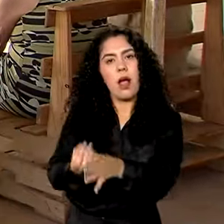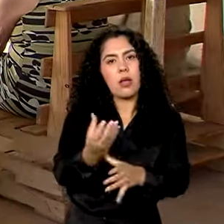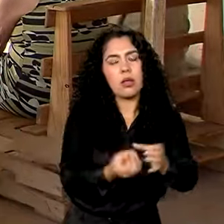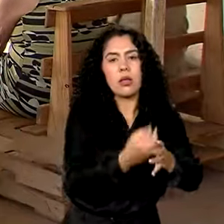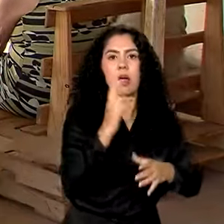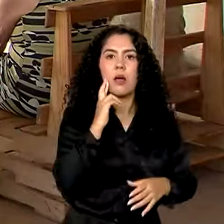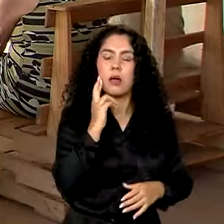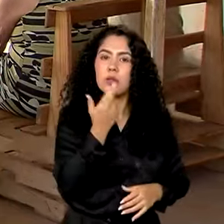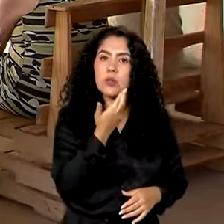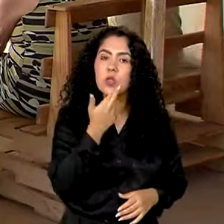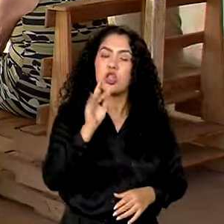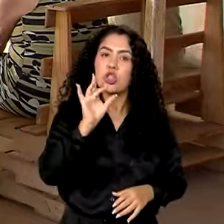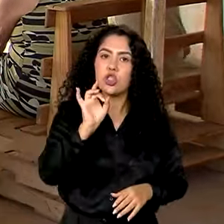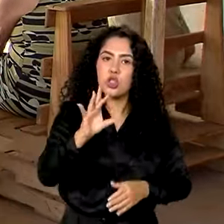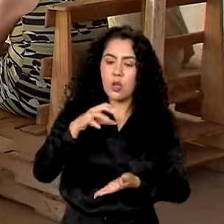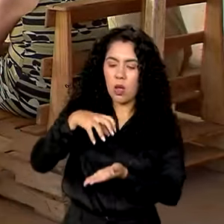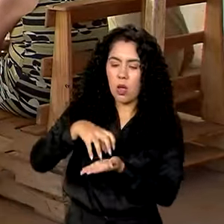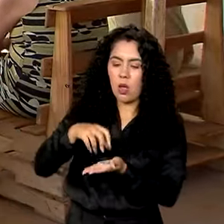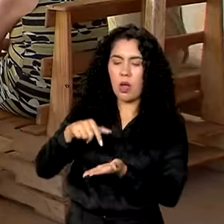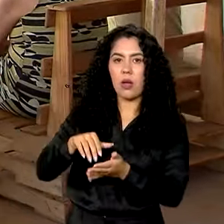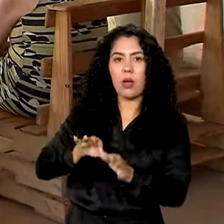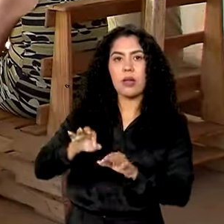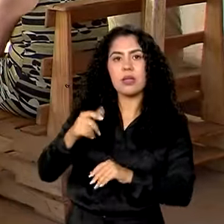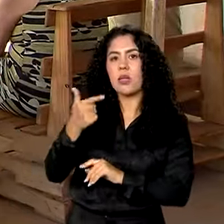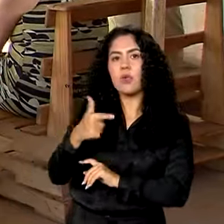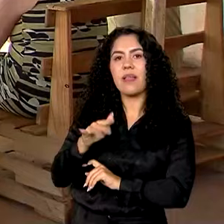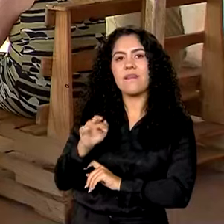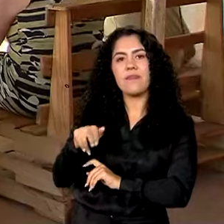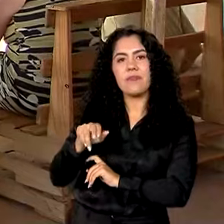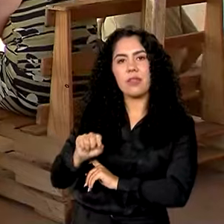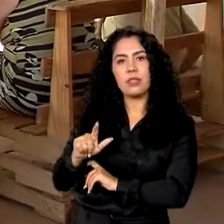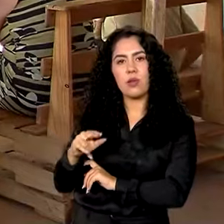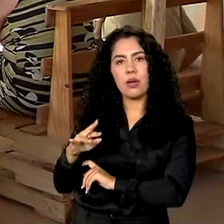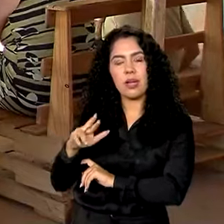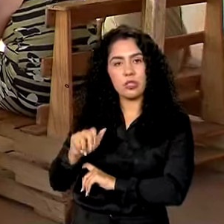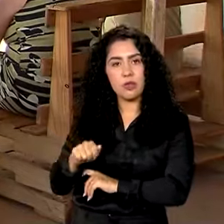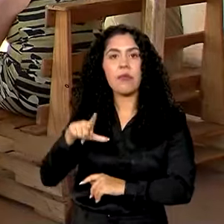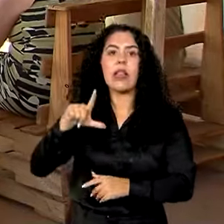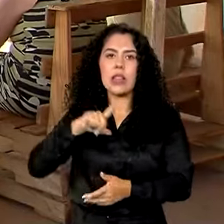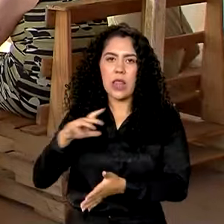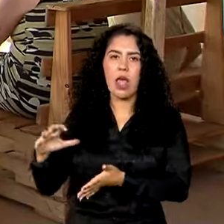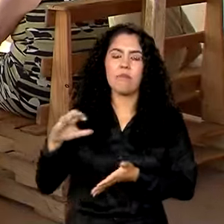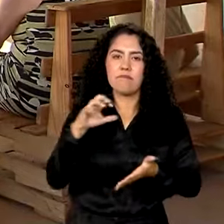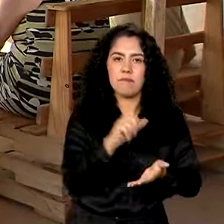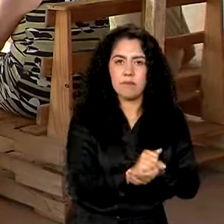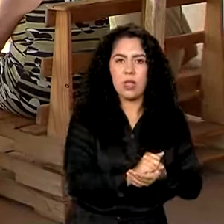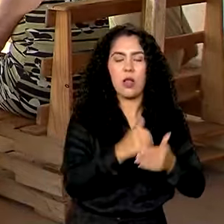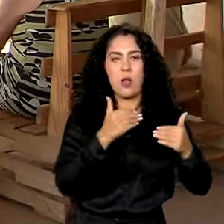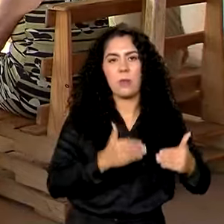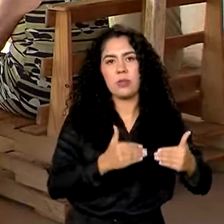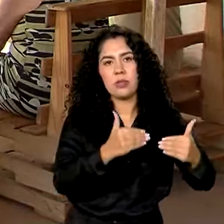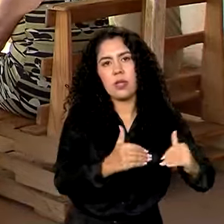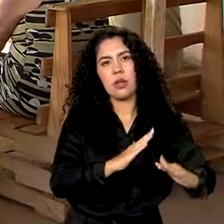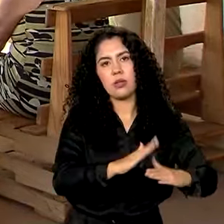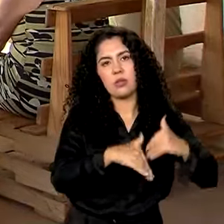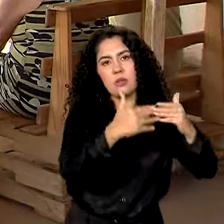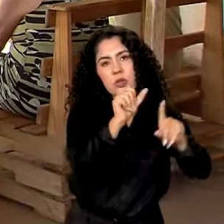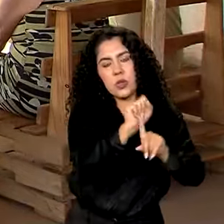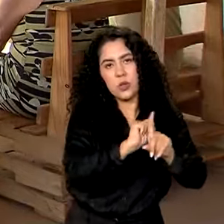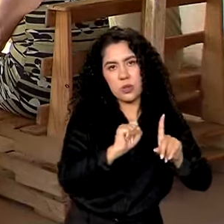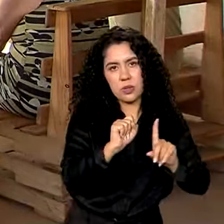Somente organizações sem fins lucrativos e já credenciadas pelo Ministério do Desenvolvimento